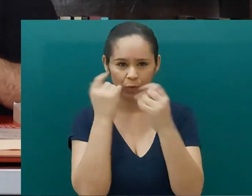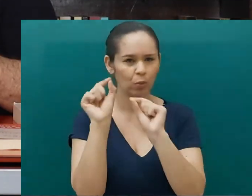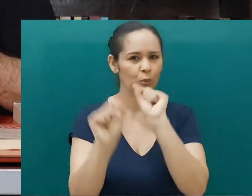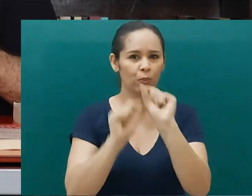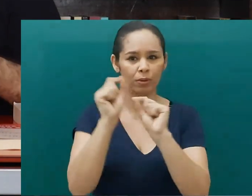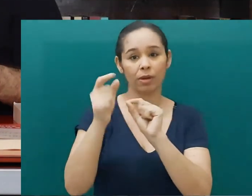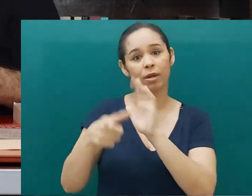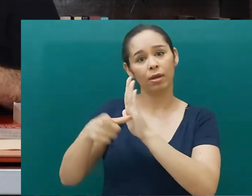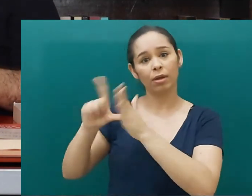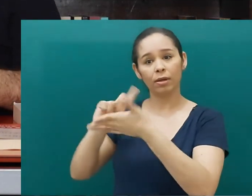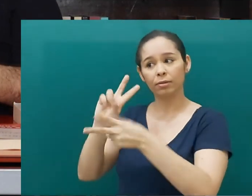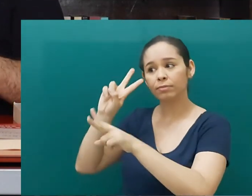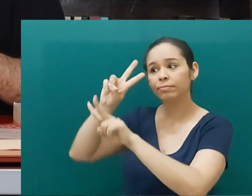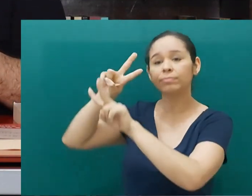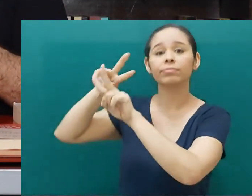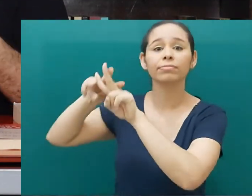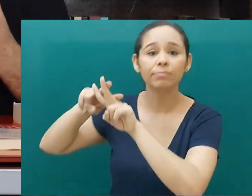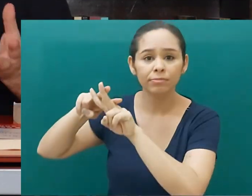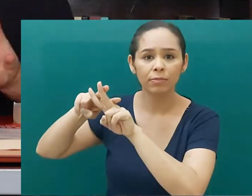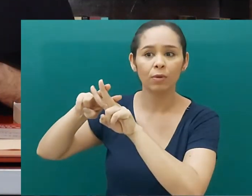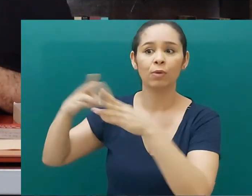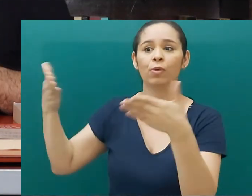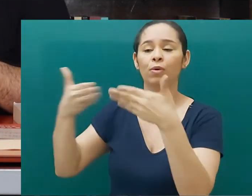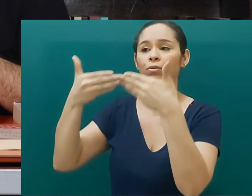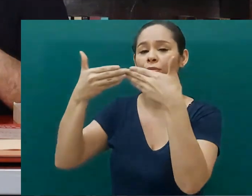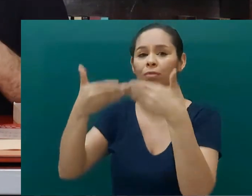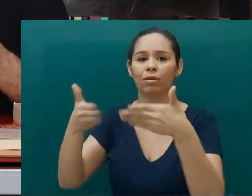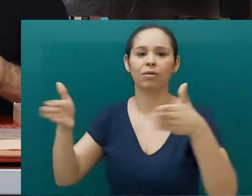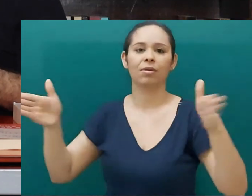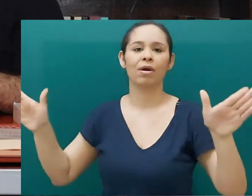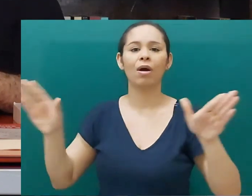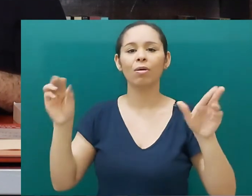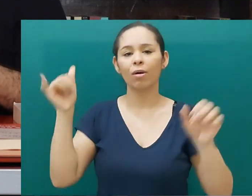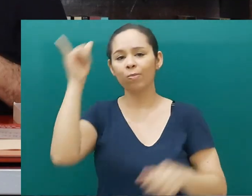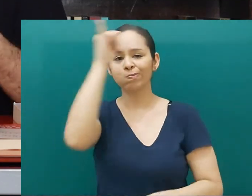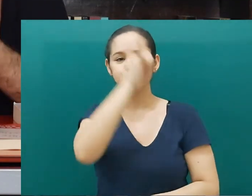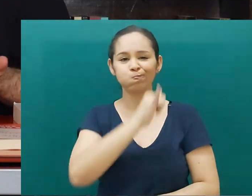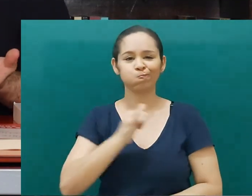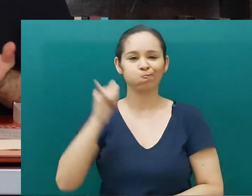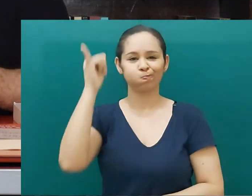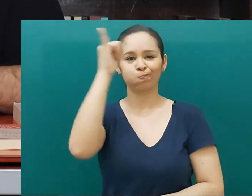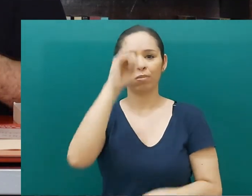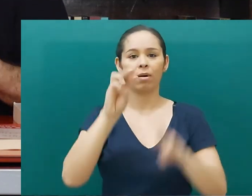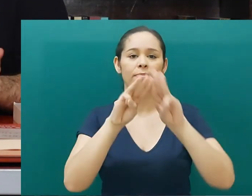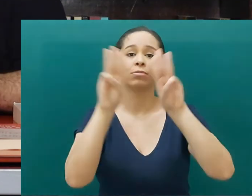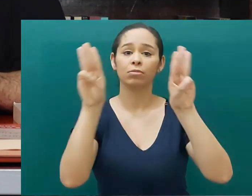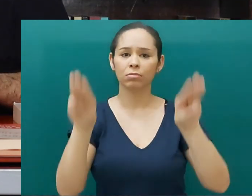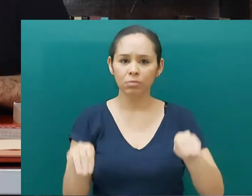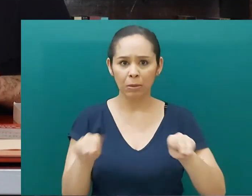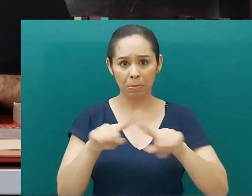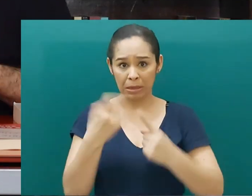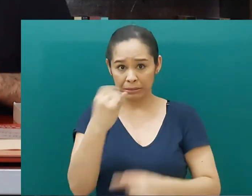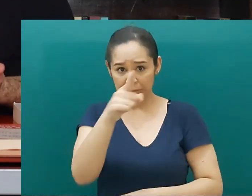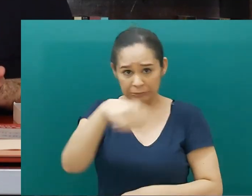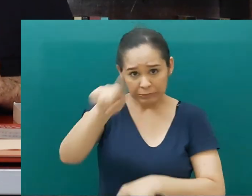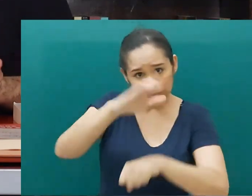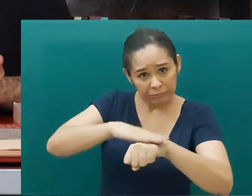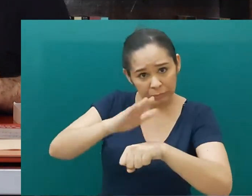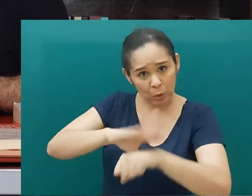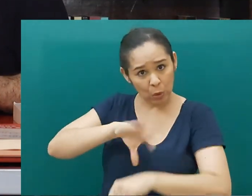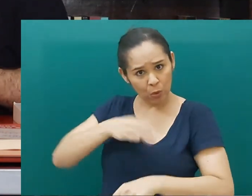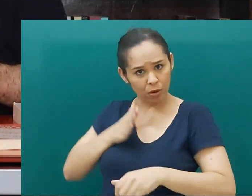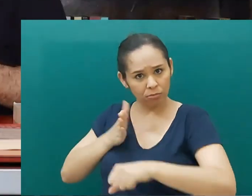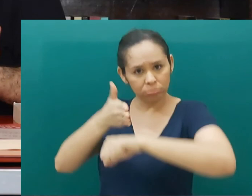essas prisões foram fechadas, hoje esse lugar é visto como ecoturismo. Mas eu não sei se todo mundo teria coragem de